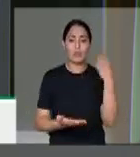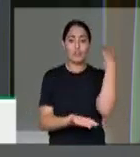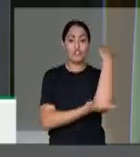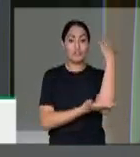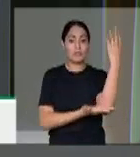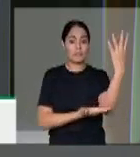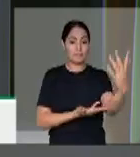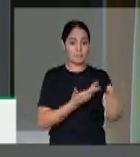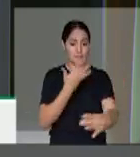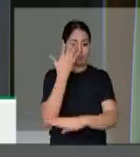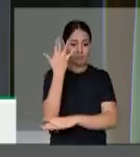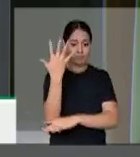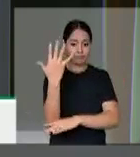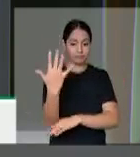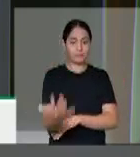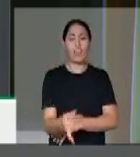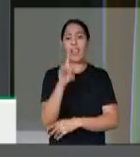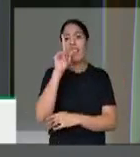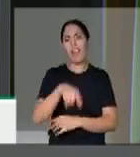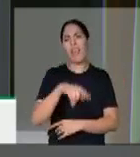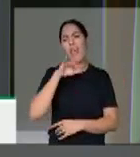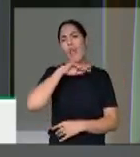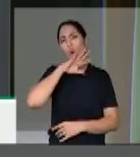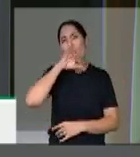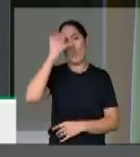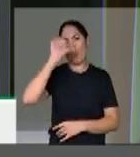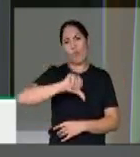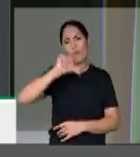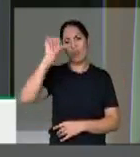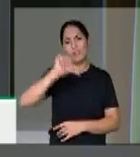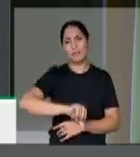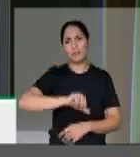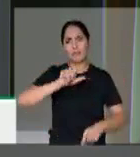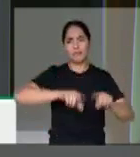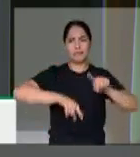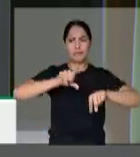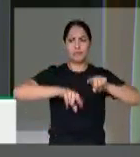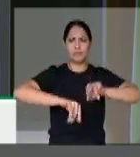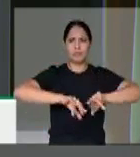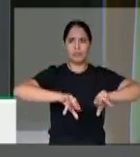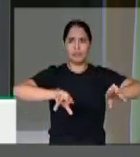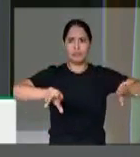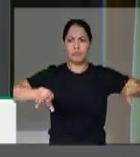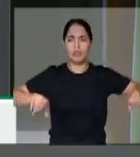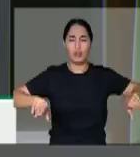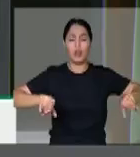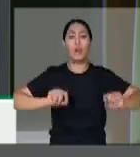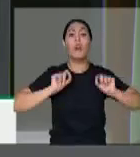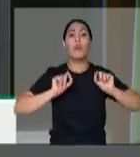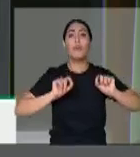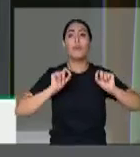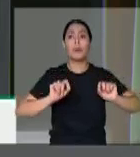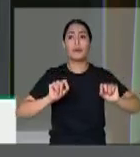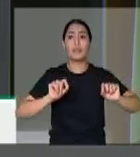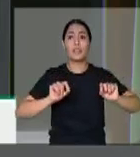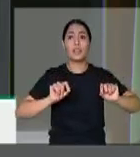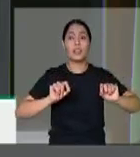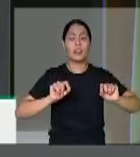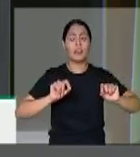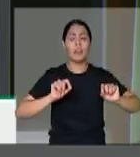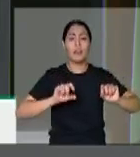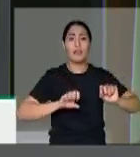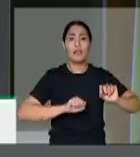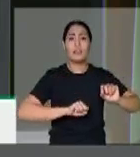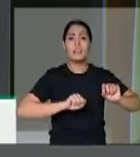desmatamento afeta negativamente a produção. Já a queda do desmatamento